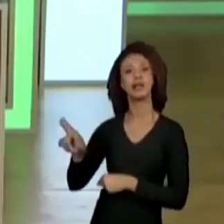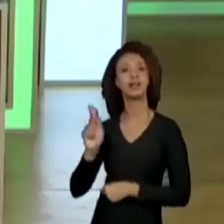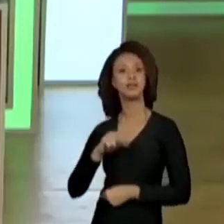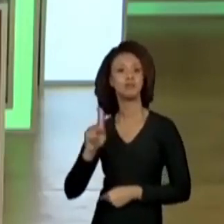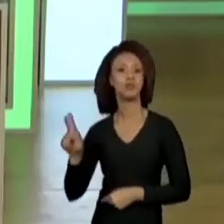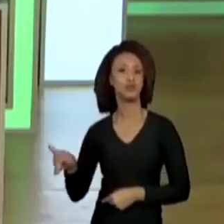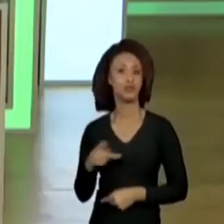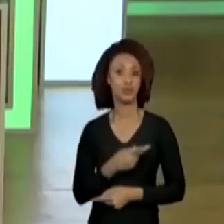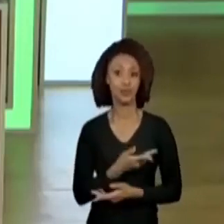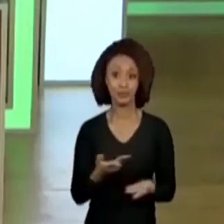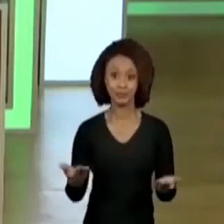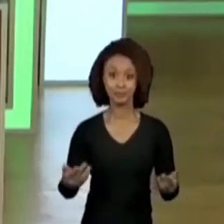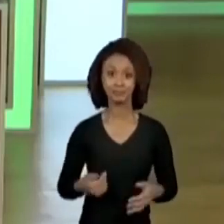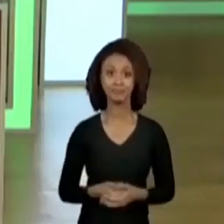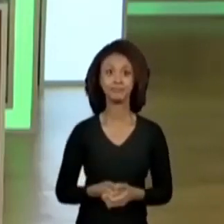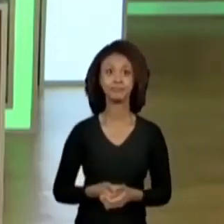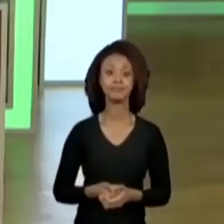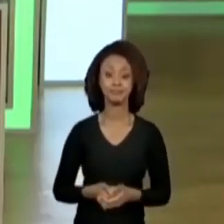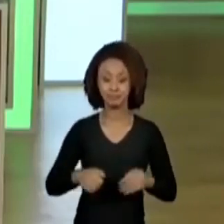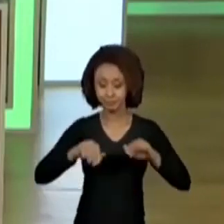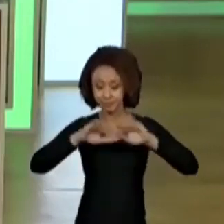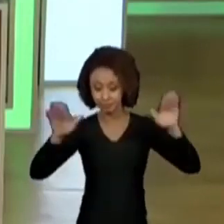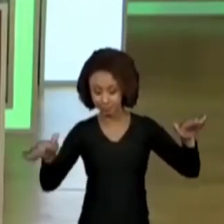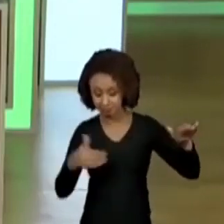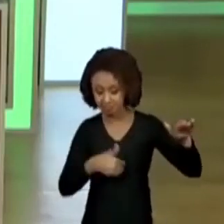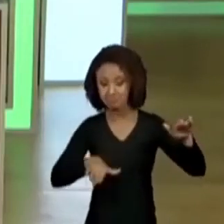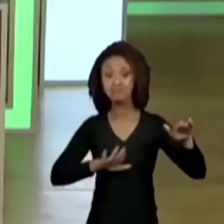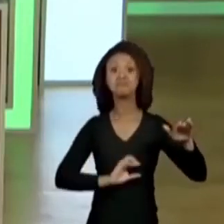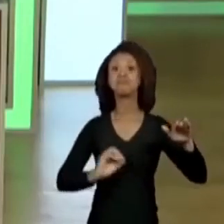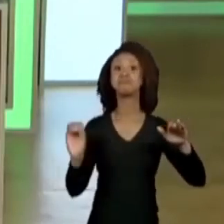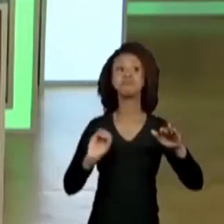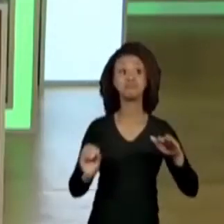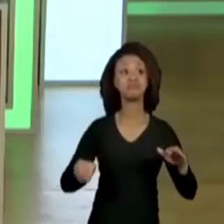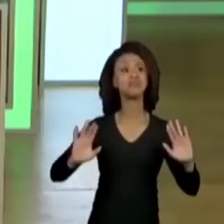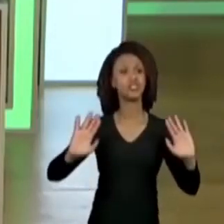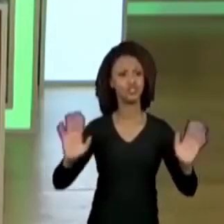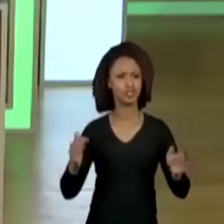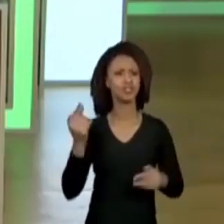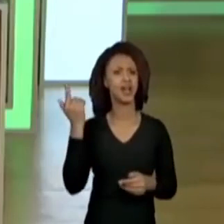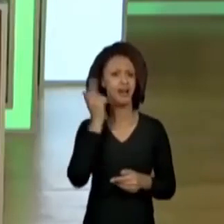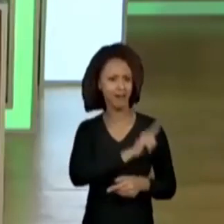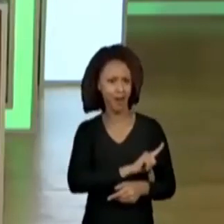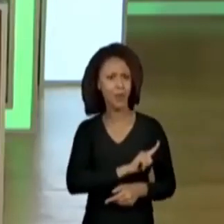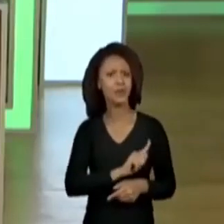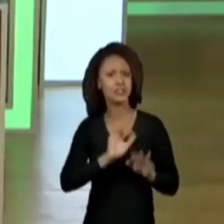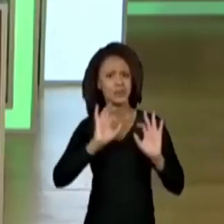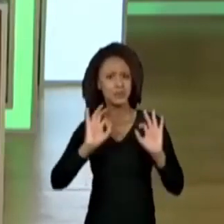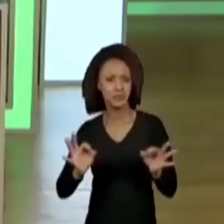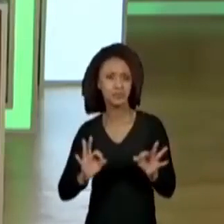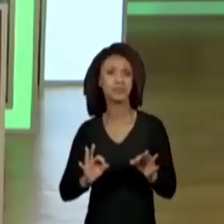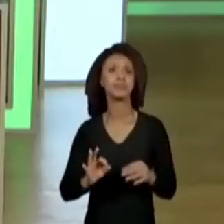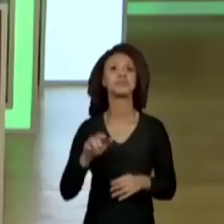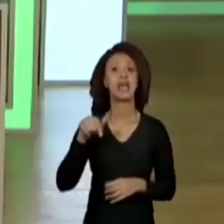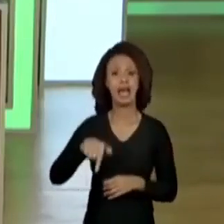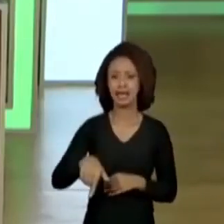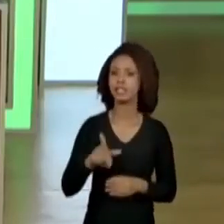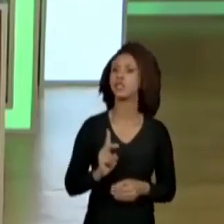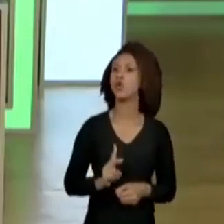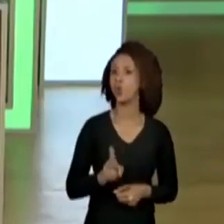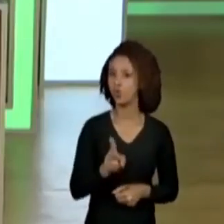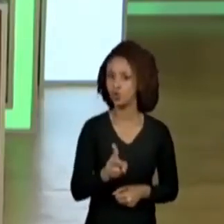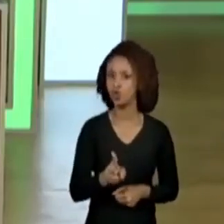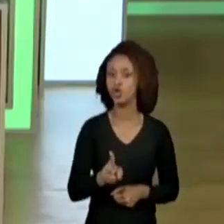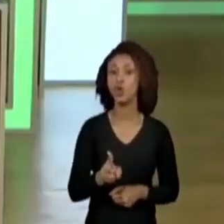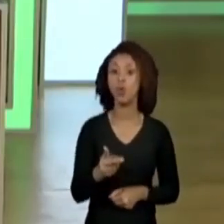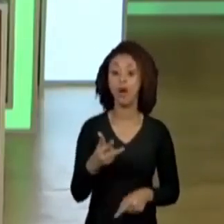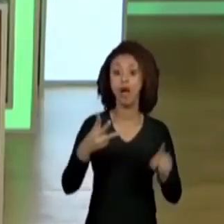de vocês. Não tínhamos mais nada, certo? Não. Acho que deu para cumprir aí. A gente vai continuar aqui com vocês, ainda